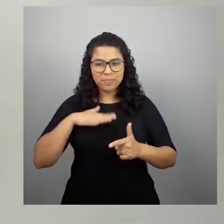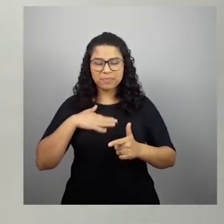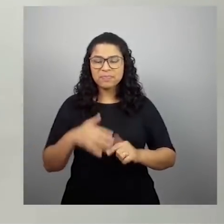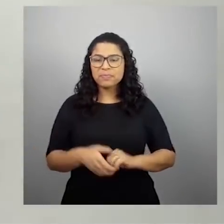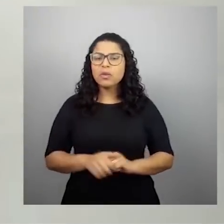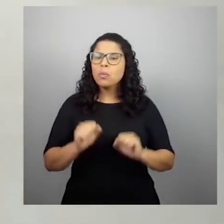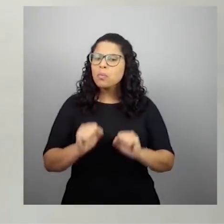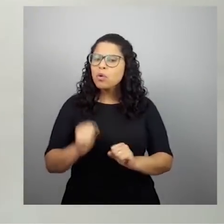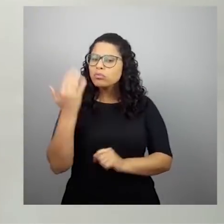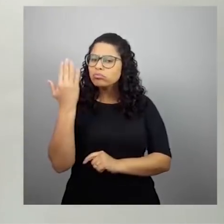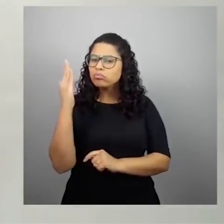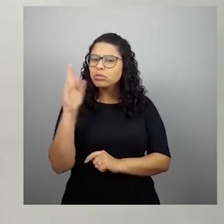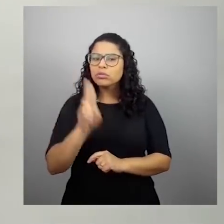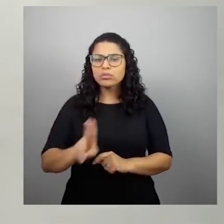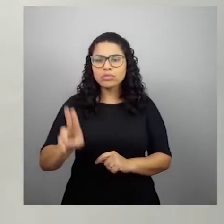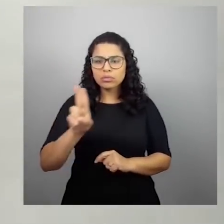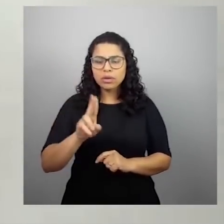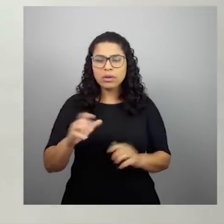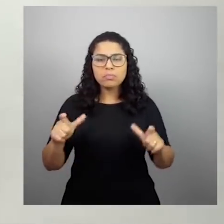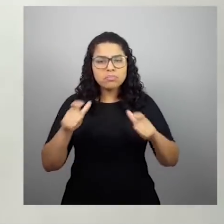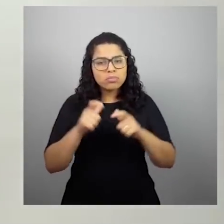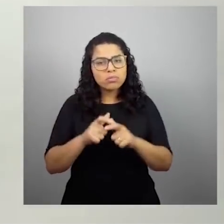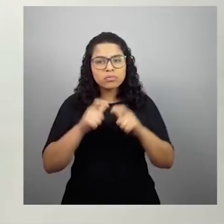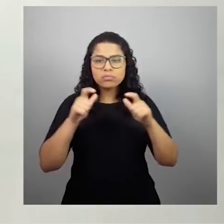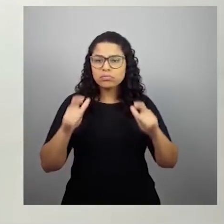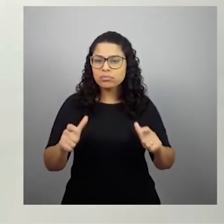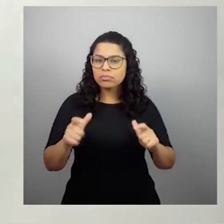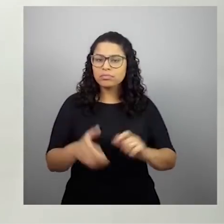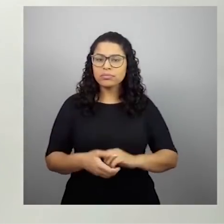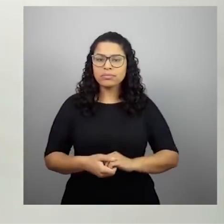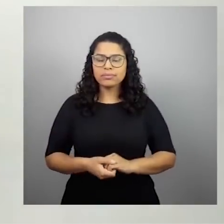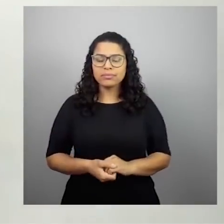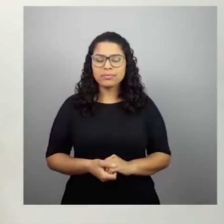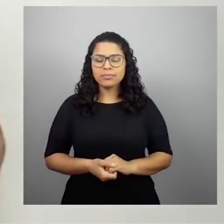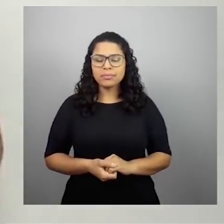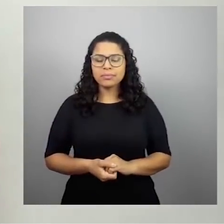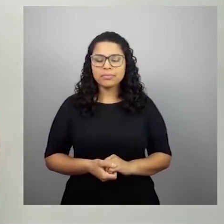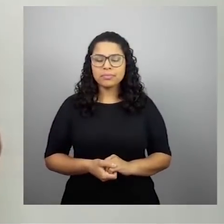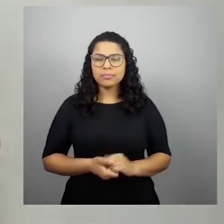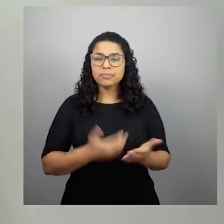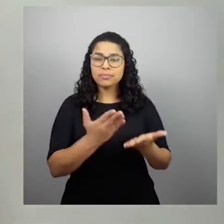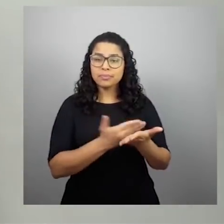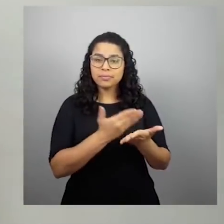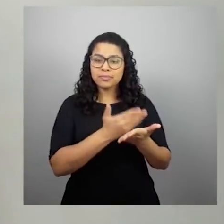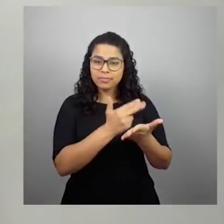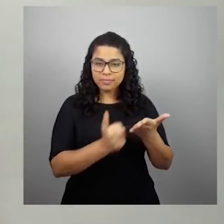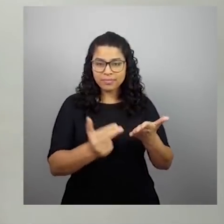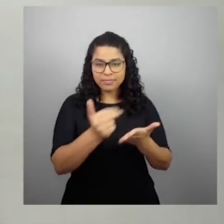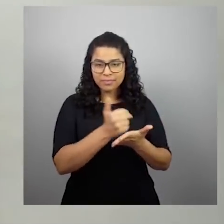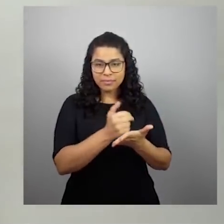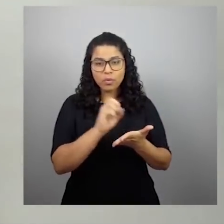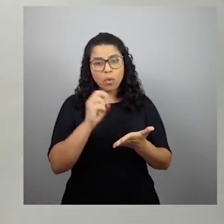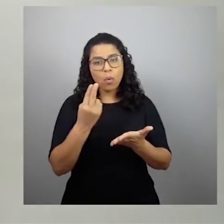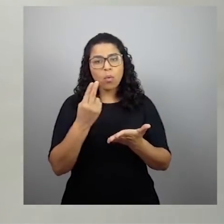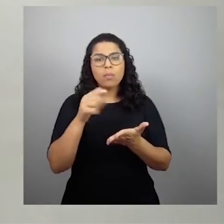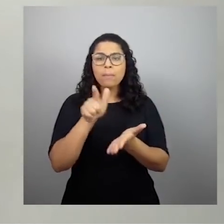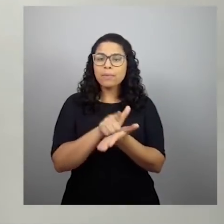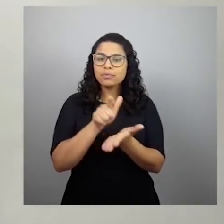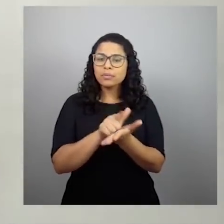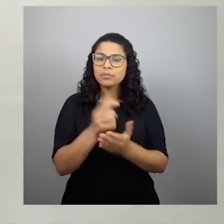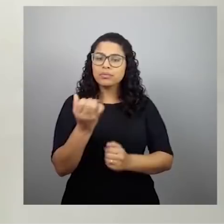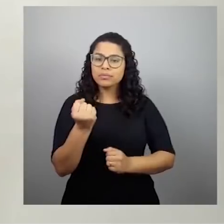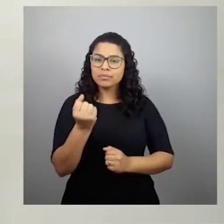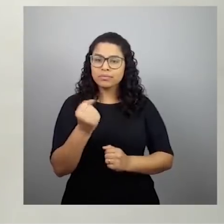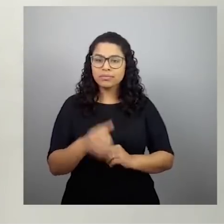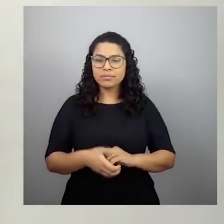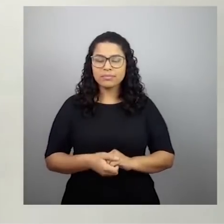outro espelho, pequeno ou grande. Caderno de desenho ou folha de sulfite,